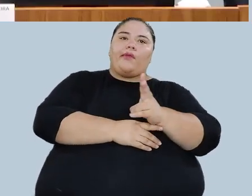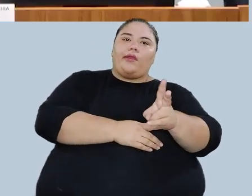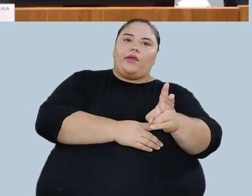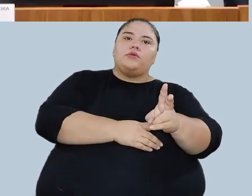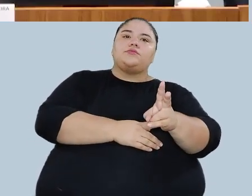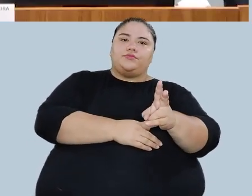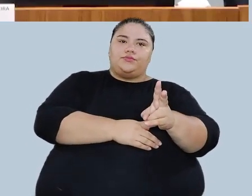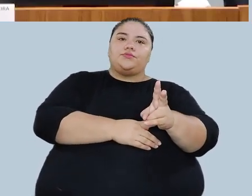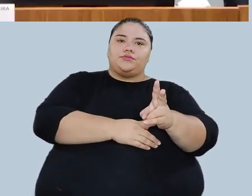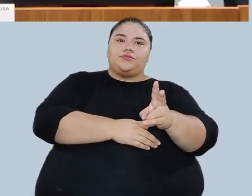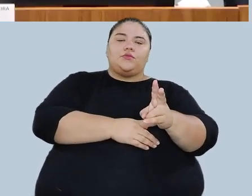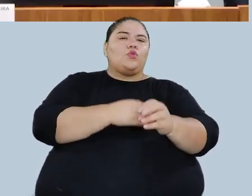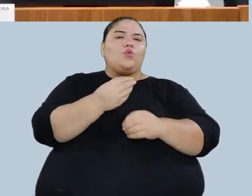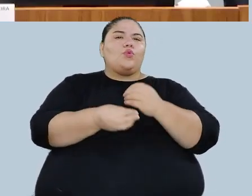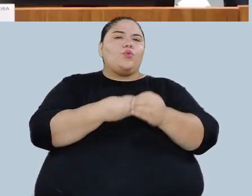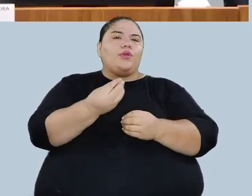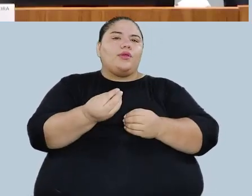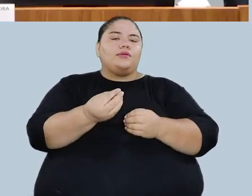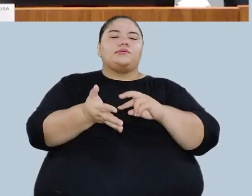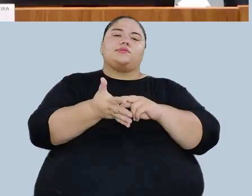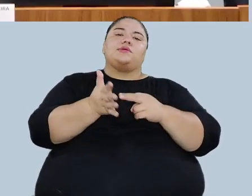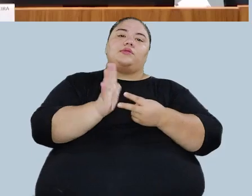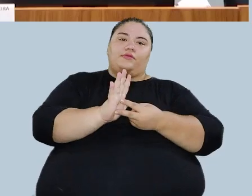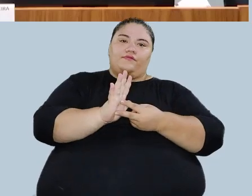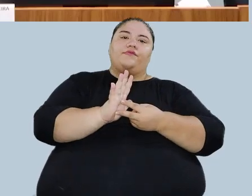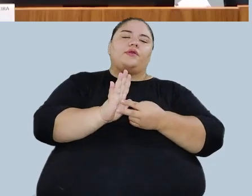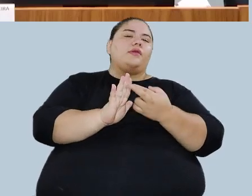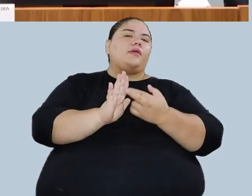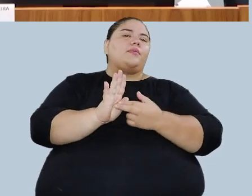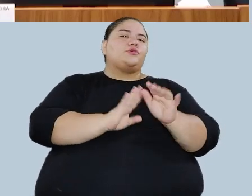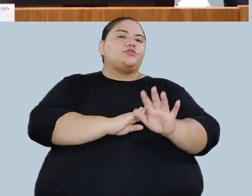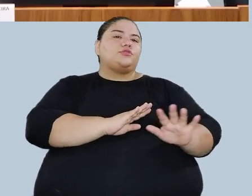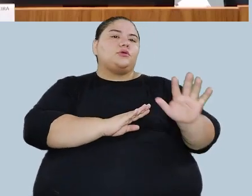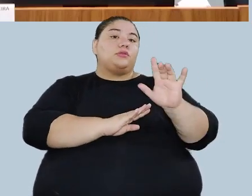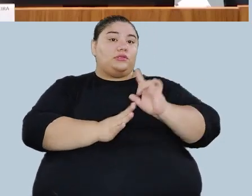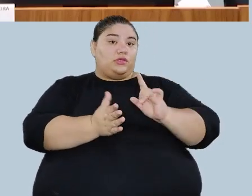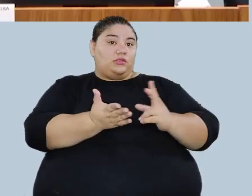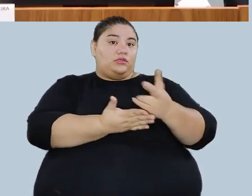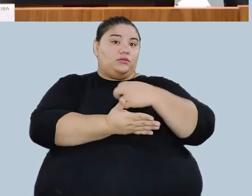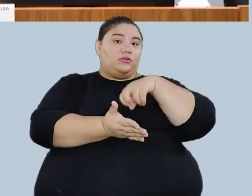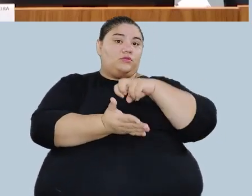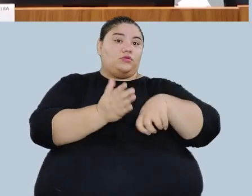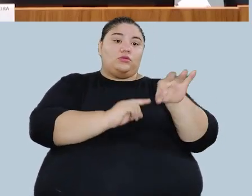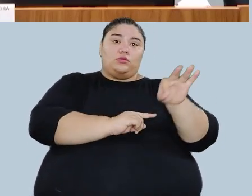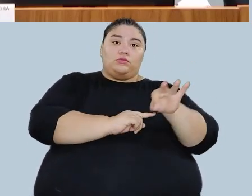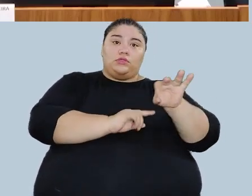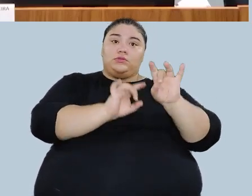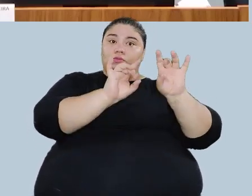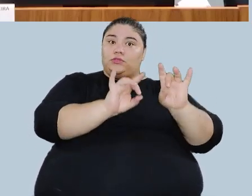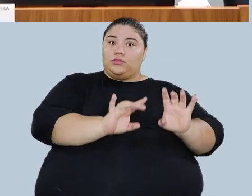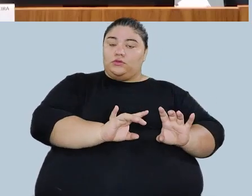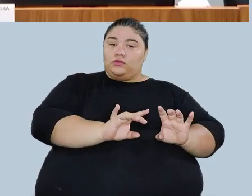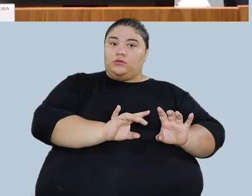regime geral, ou seja, o que significa dizer que são mantidas no regime geral? Ele tem uma tributação com alíquota